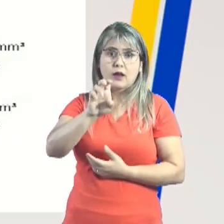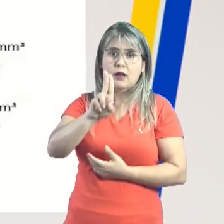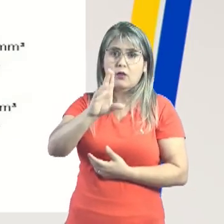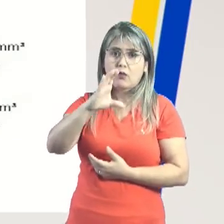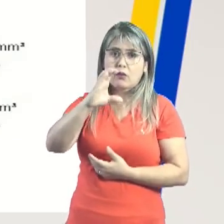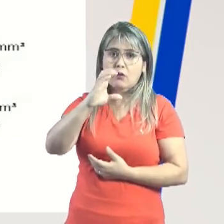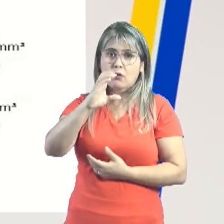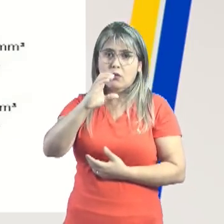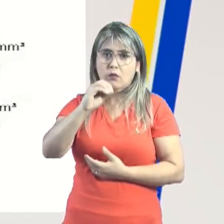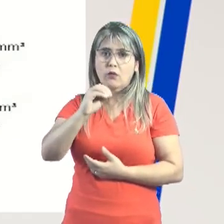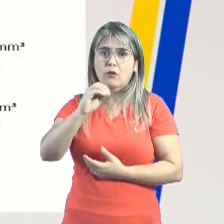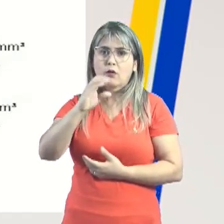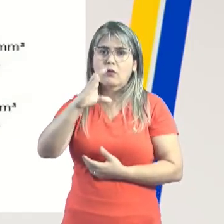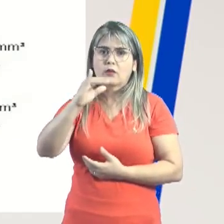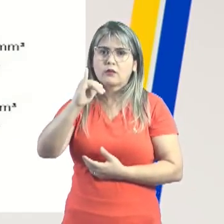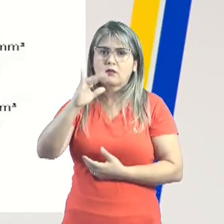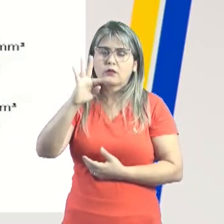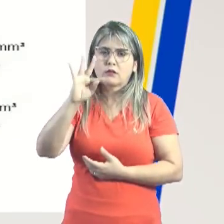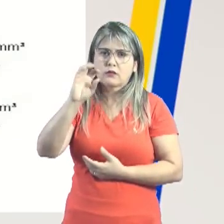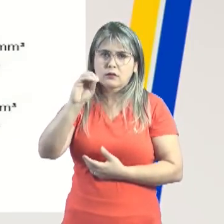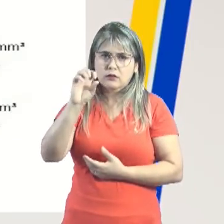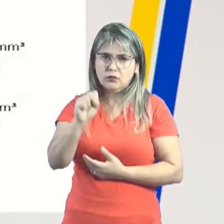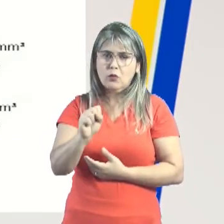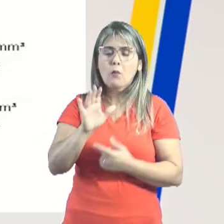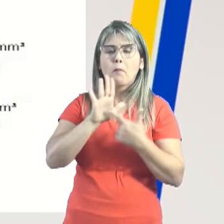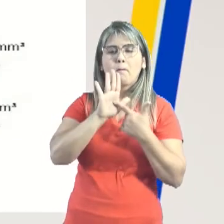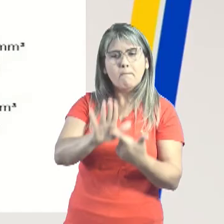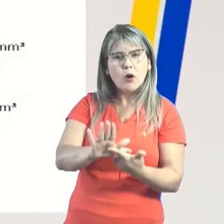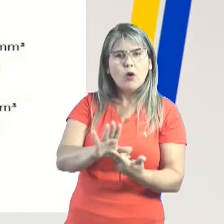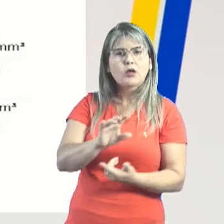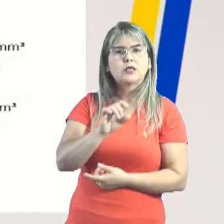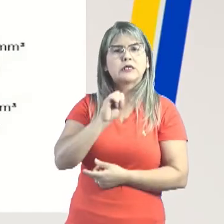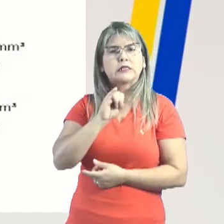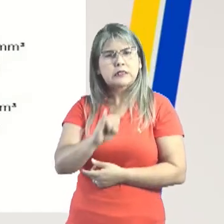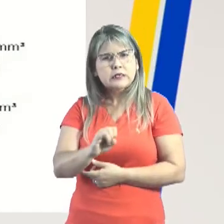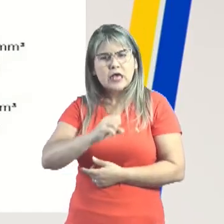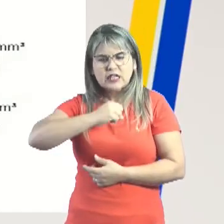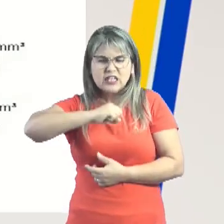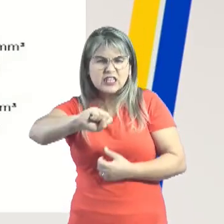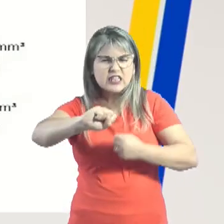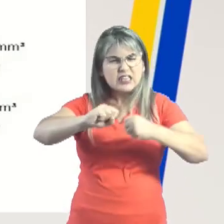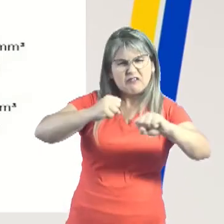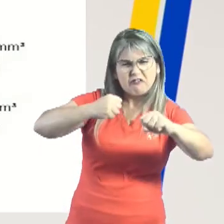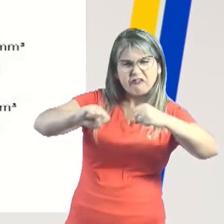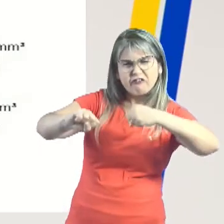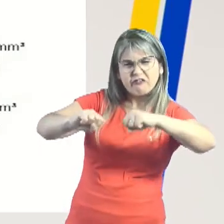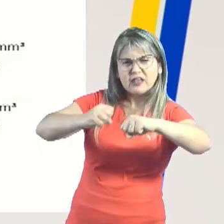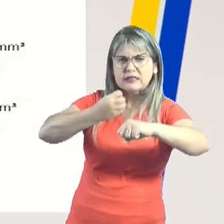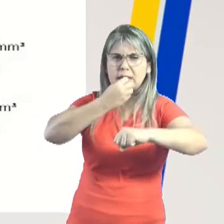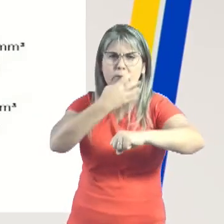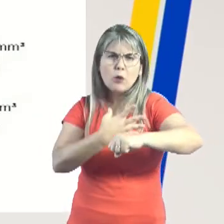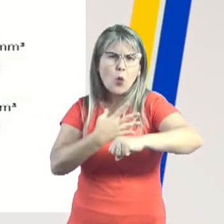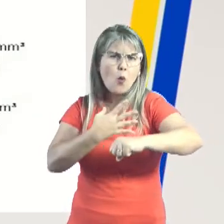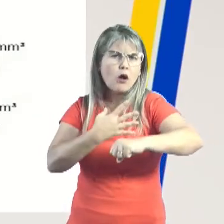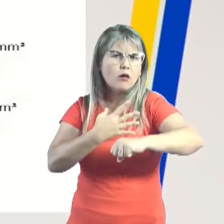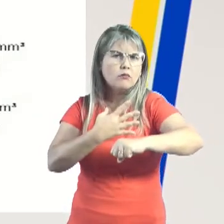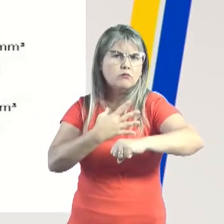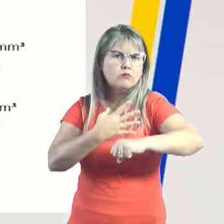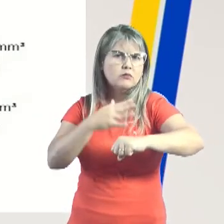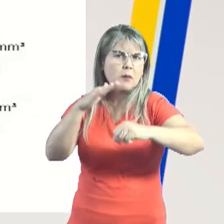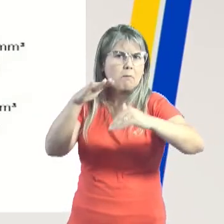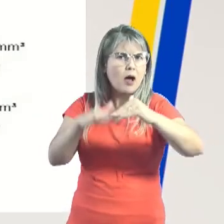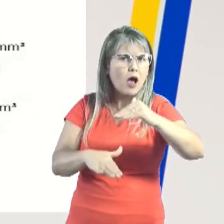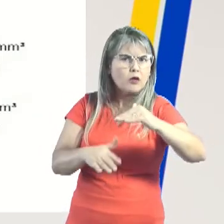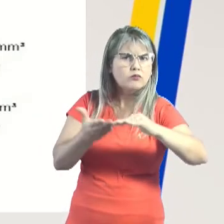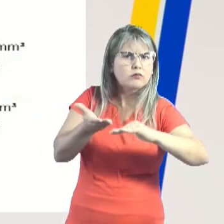sangue, para saber se ele está dentro dos patamares ou não, verifique aqui o resultado e verifique aqui os